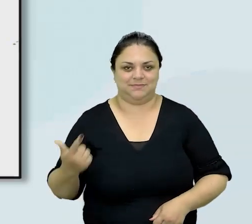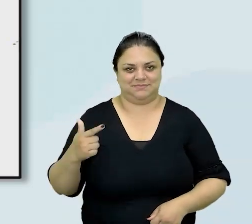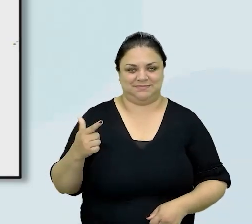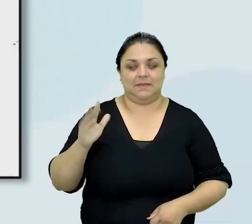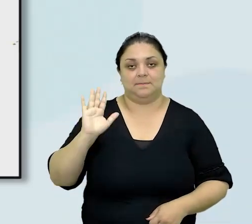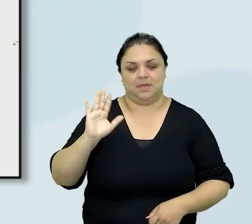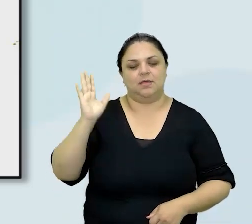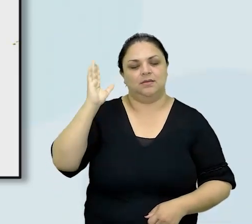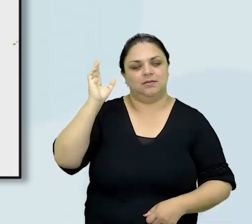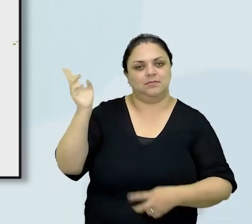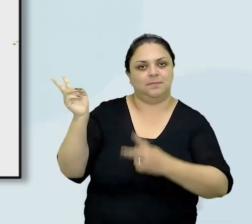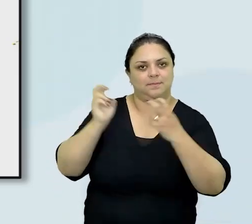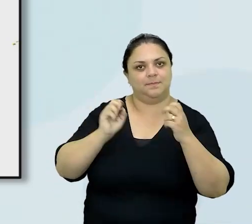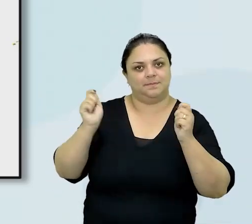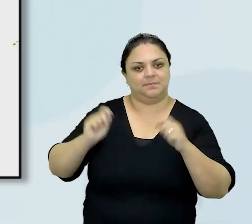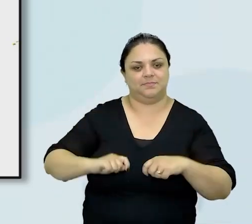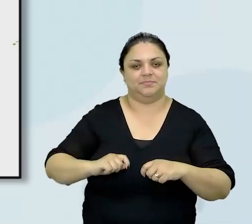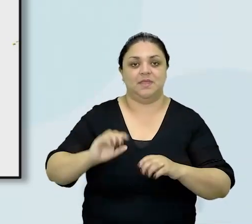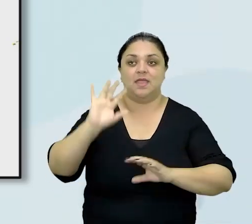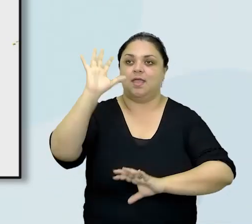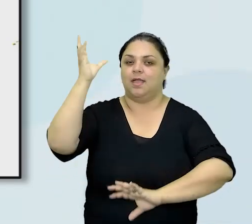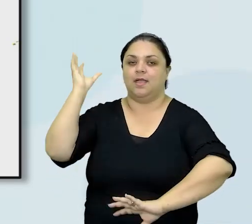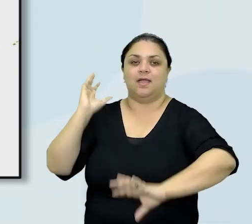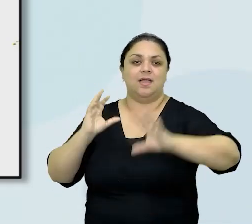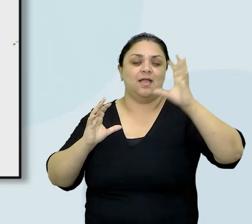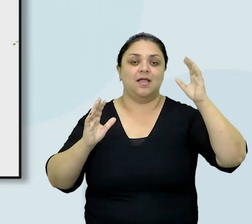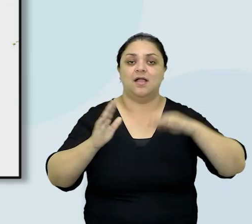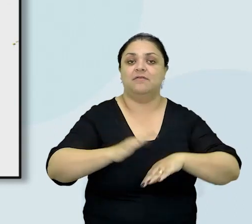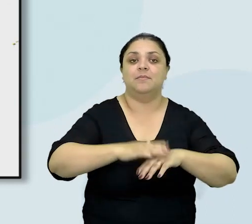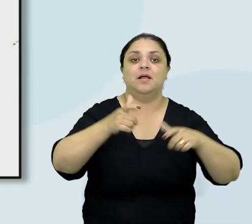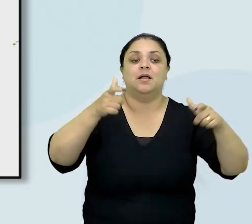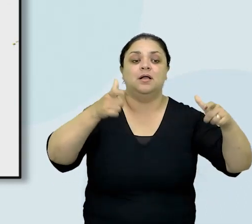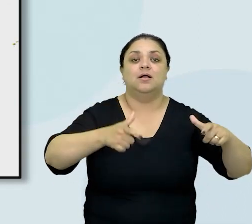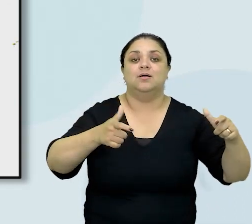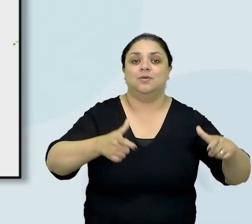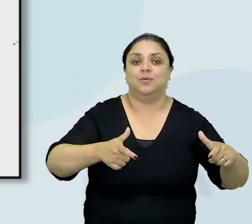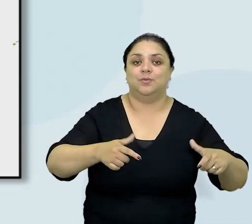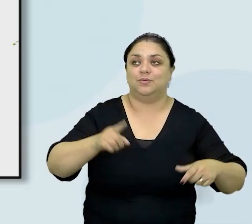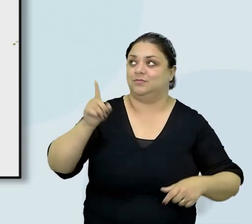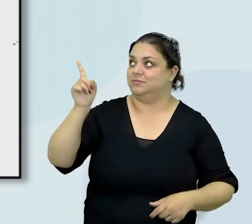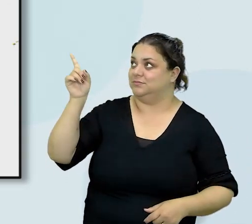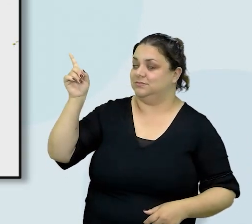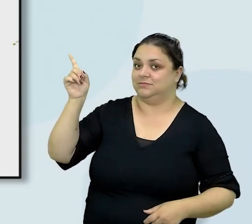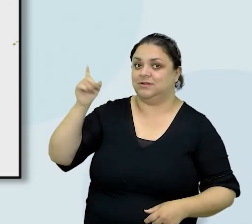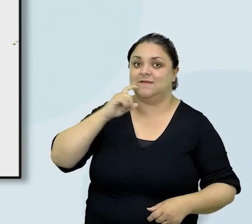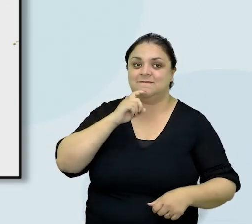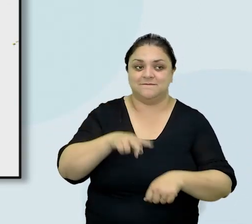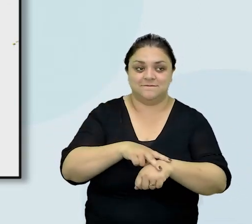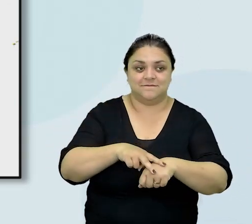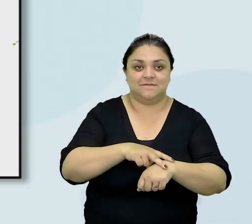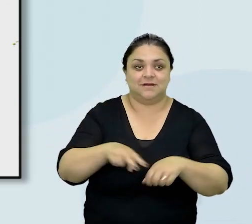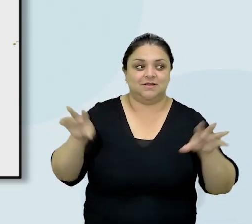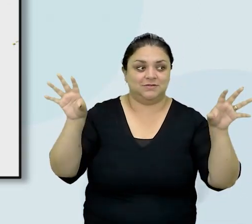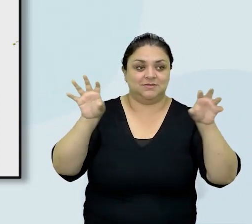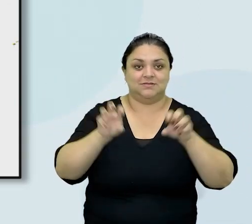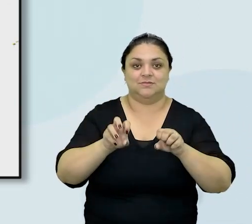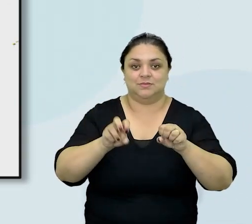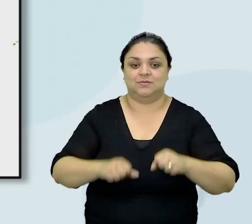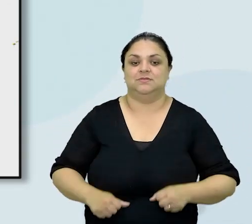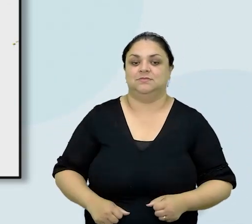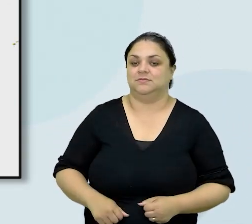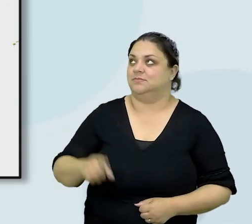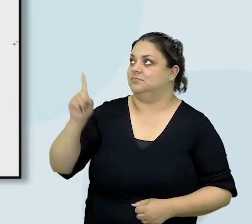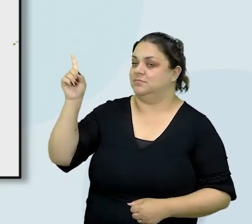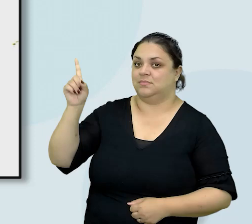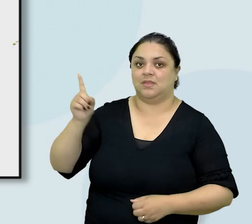gente percebe que as áreas verdes, elas são as áreas de florestas, né? A gente já viu isso nas